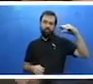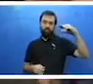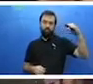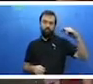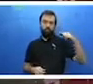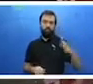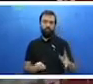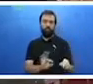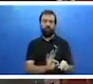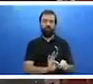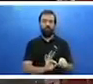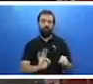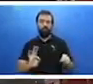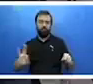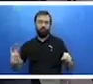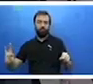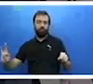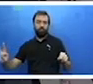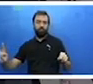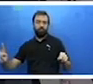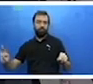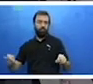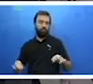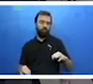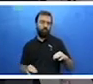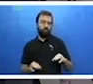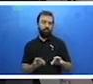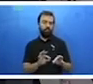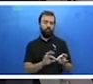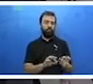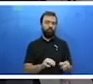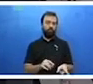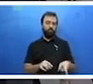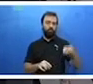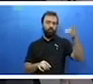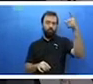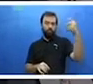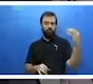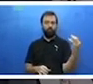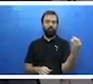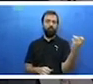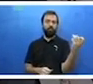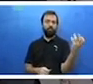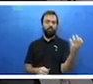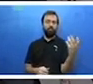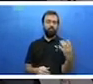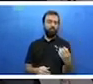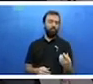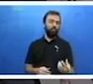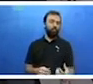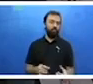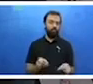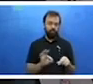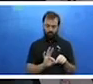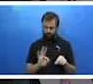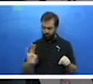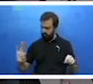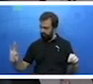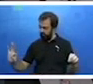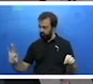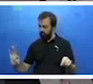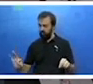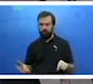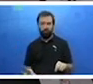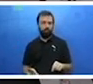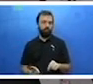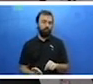na horizontal. Linha vertical com as quantidades e a gente põe uma na horizontal. Linha horizontal,